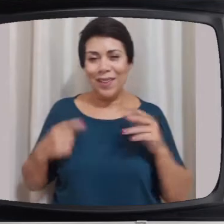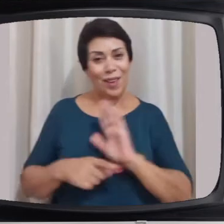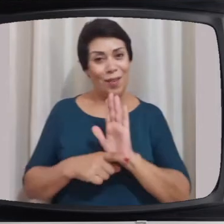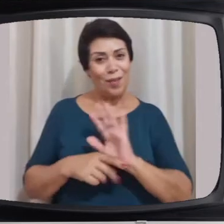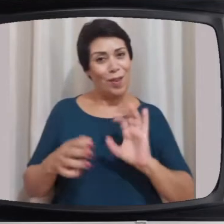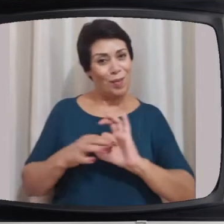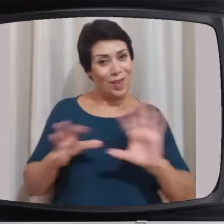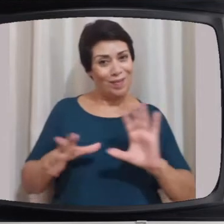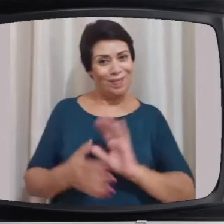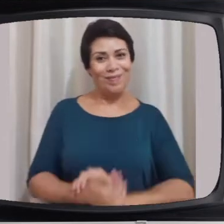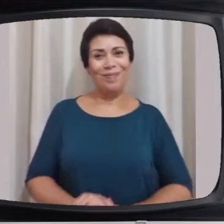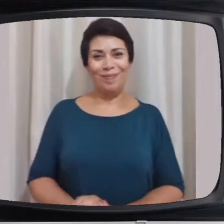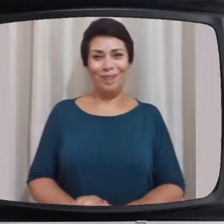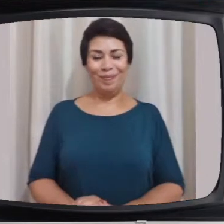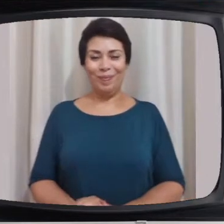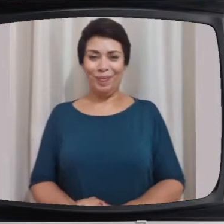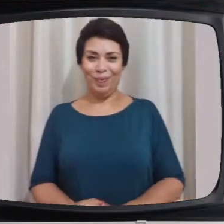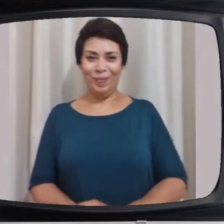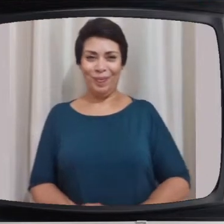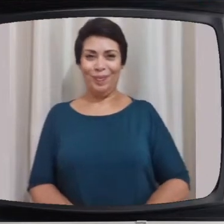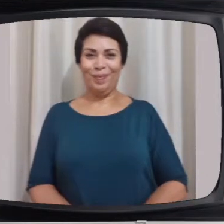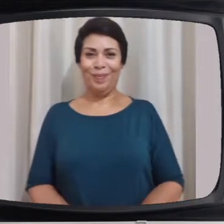Fonseca!